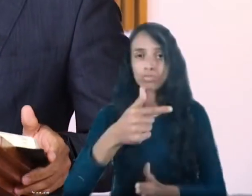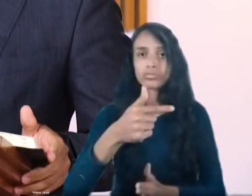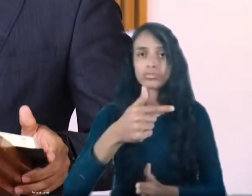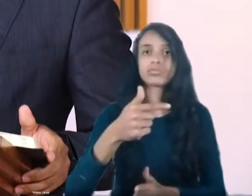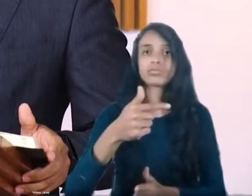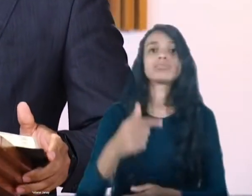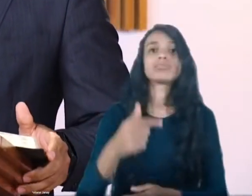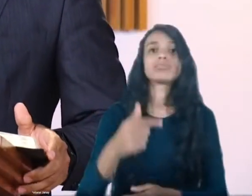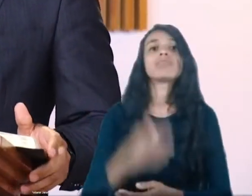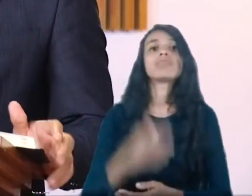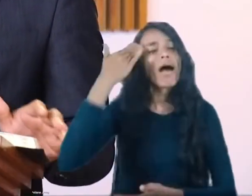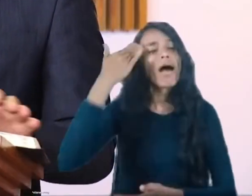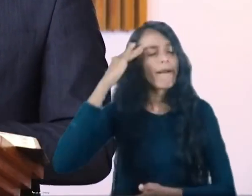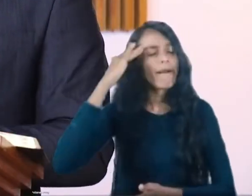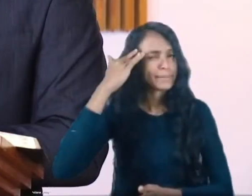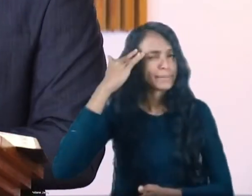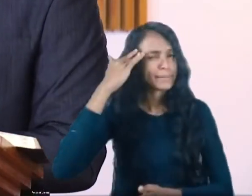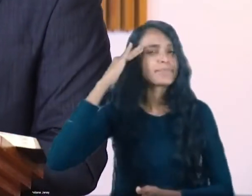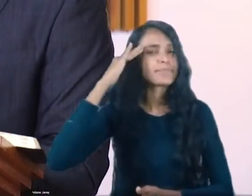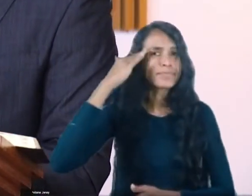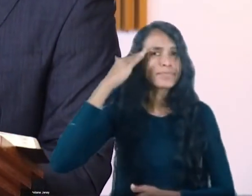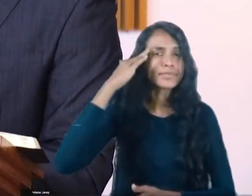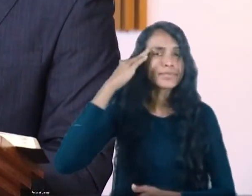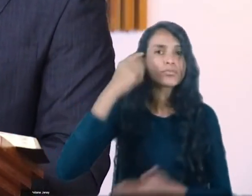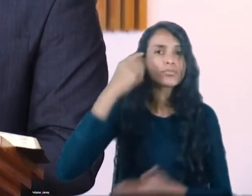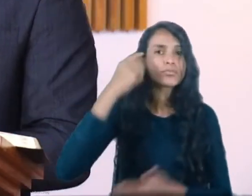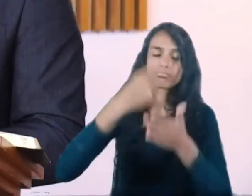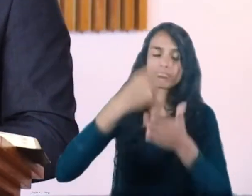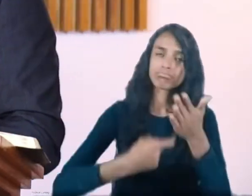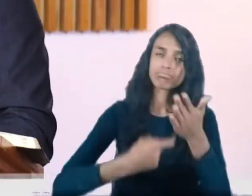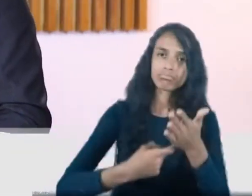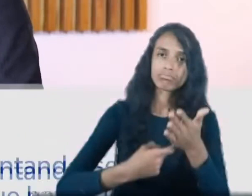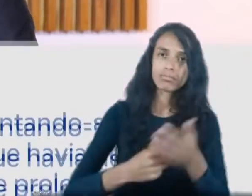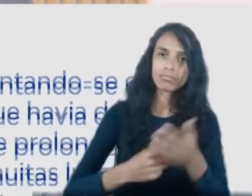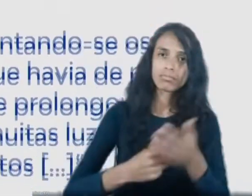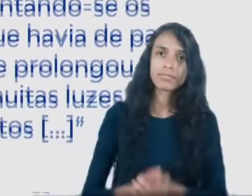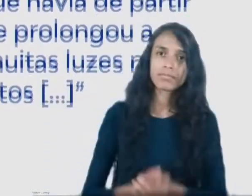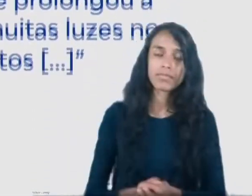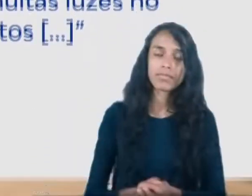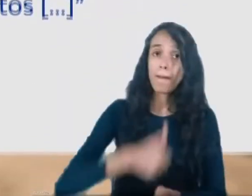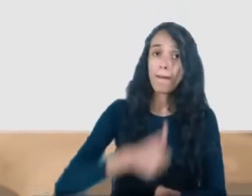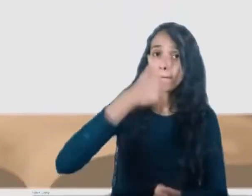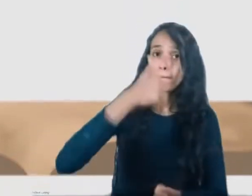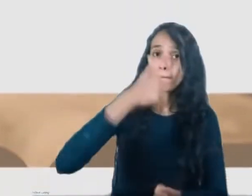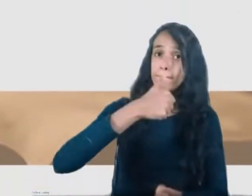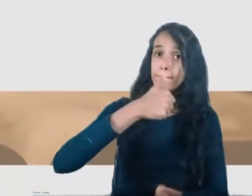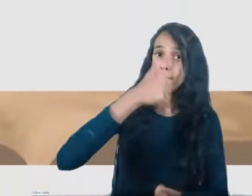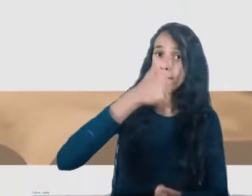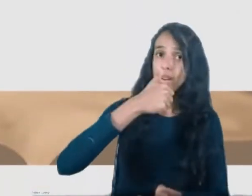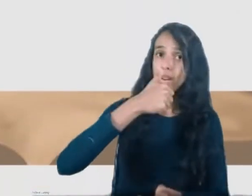com relação a esse texto. Vamos ler. E no primeiro dia da semana,